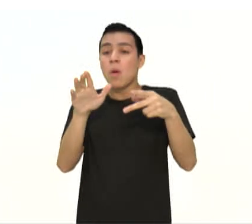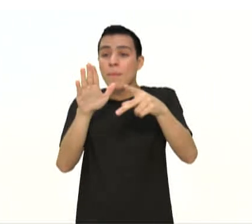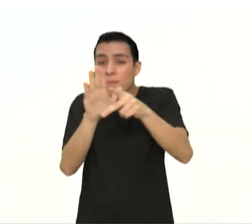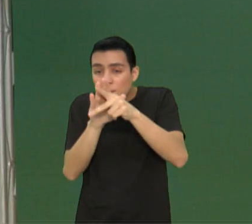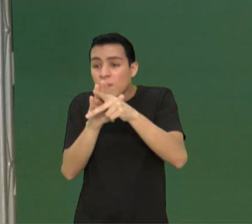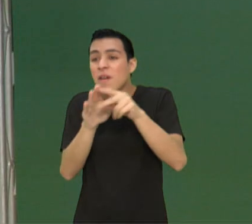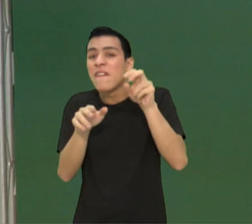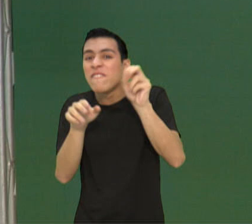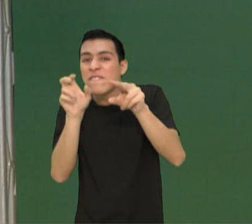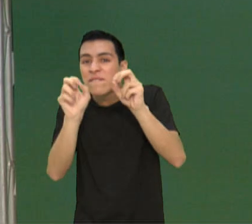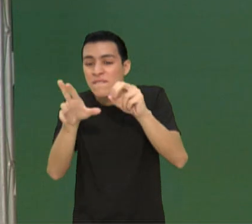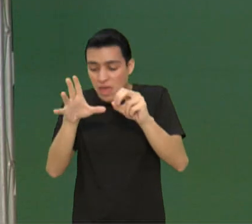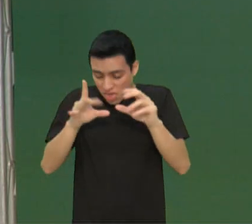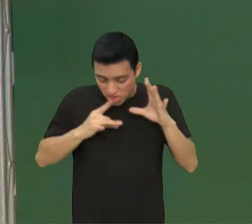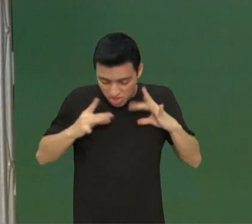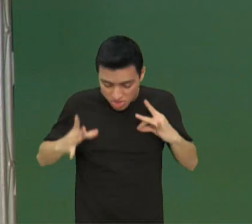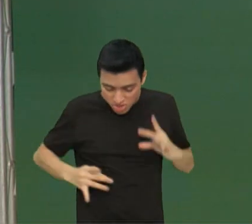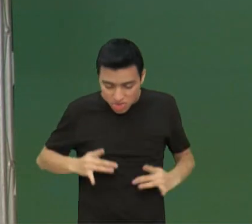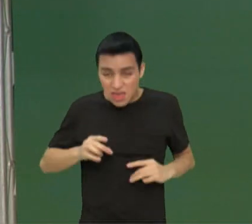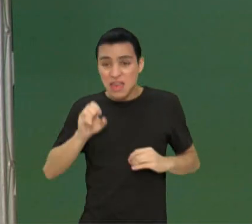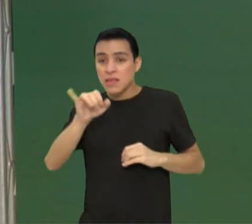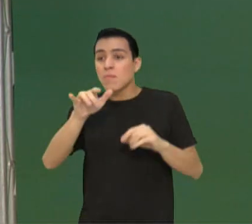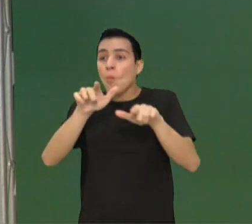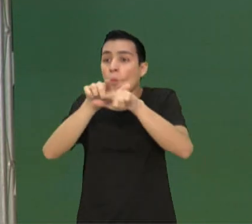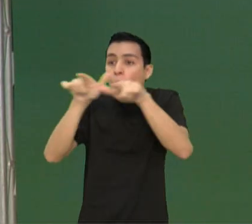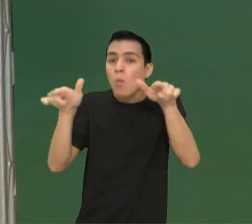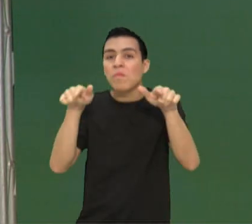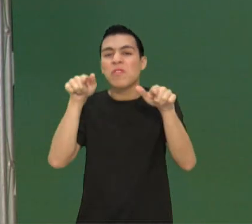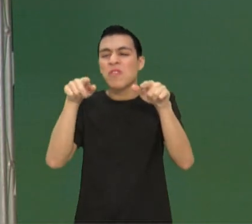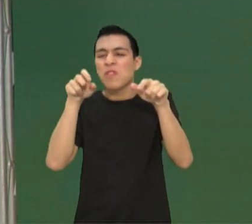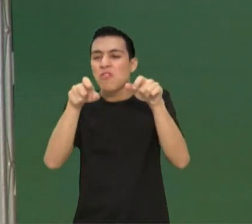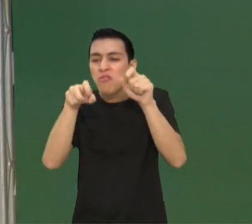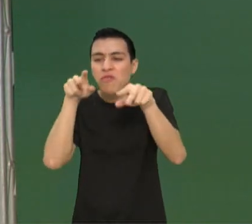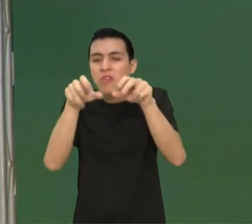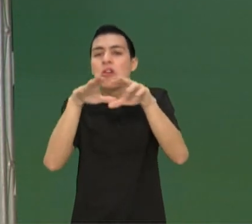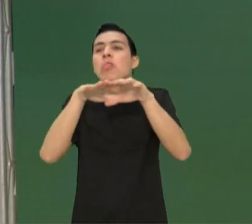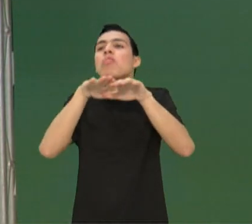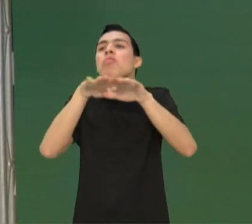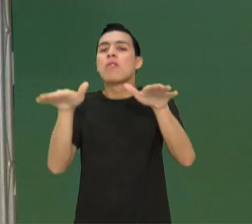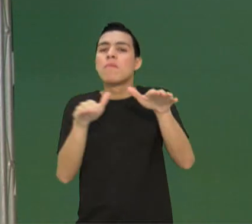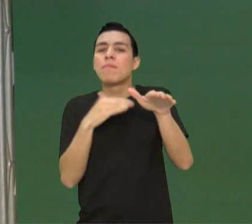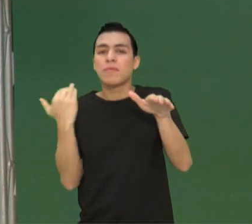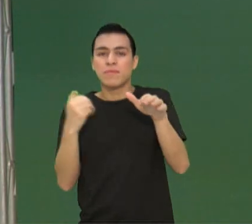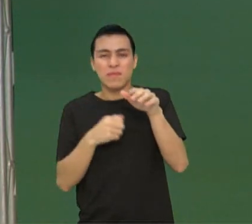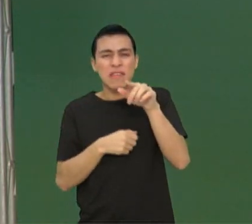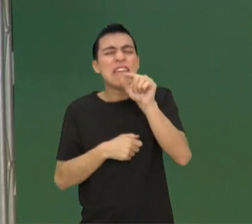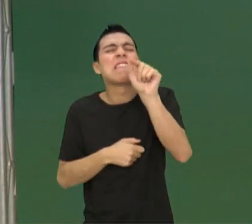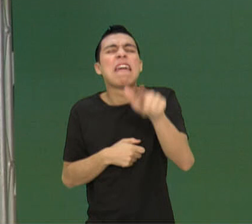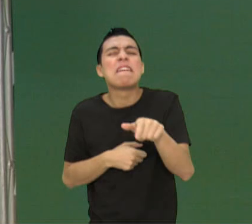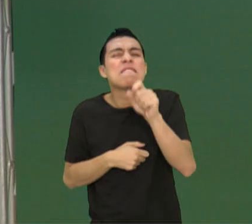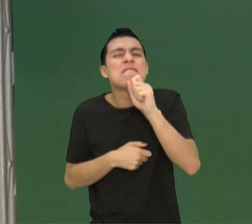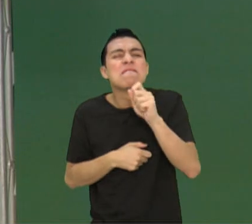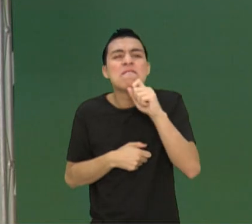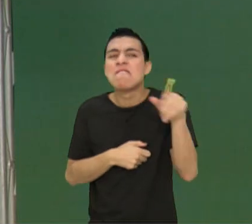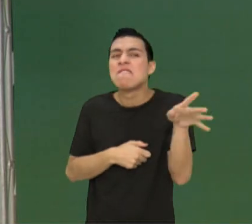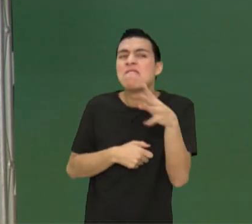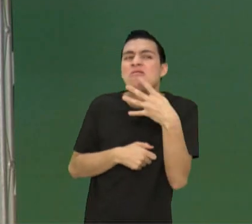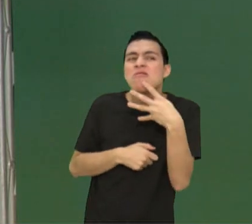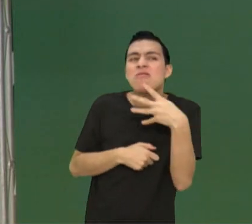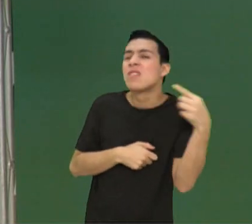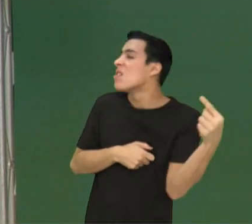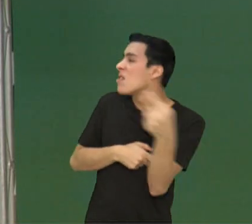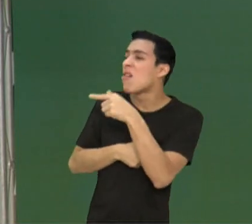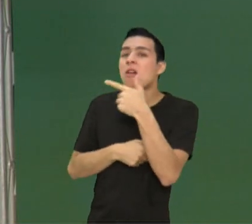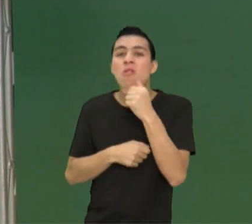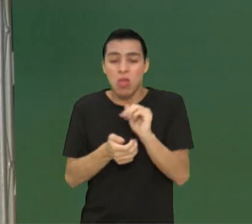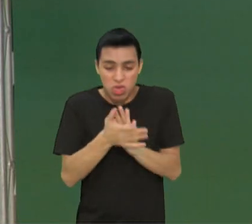células humanas. Sem ela, o vírus morre. Quem é um pouco mais velho vai reconhecer aquele rapaz ali na imagem lavando as